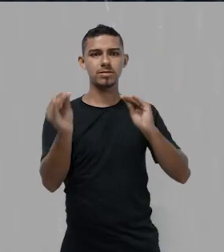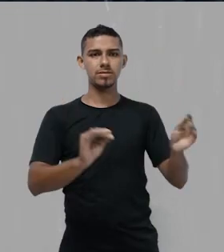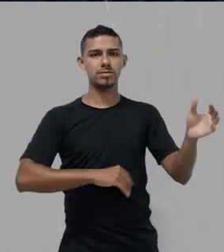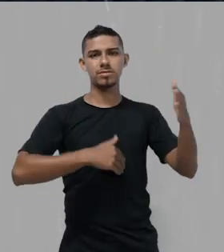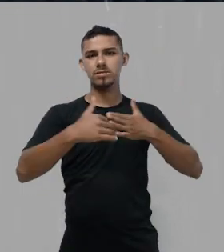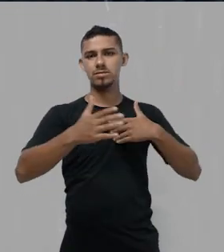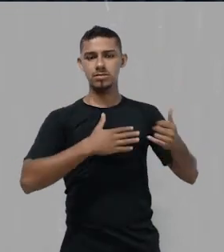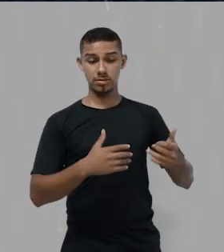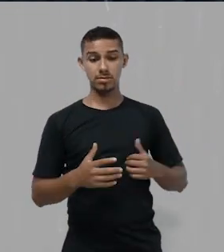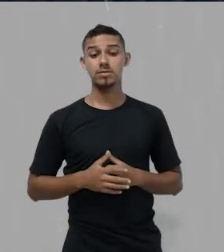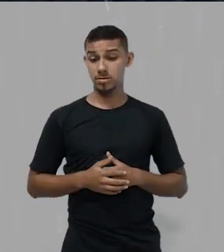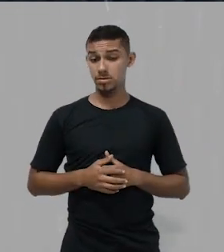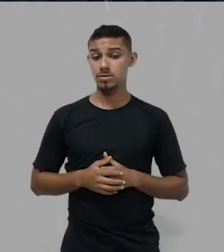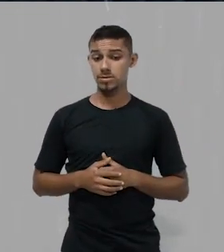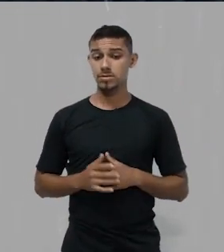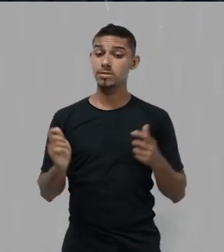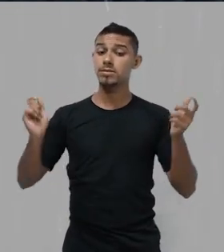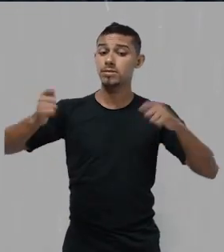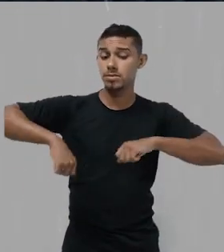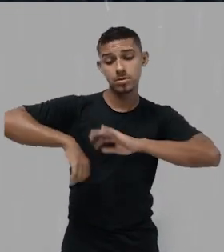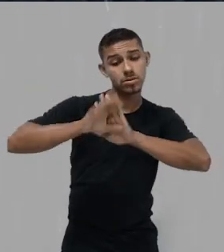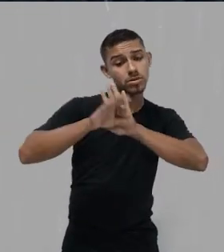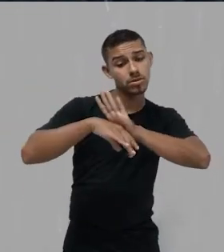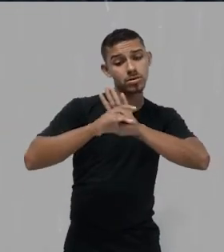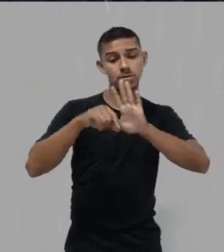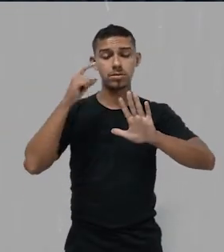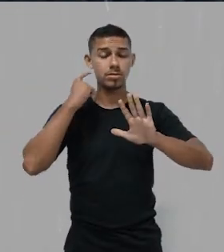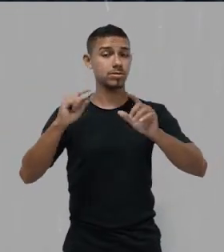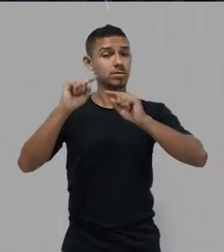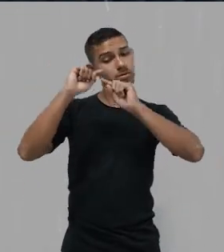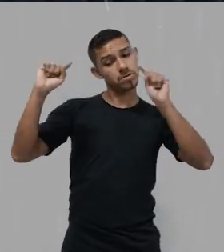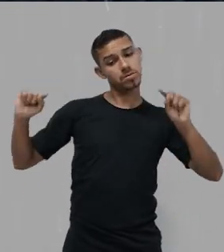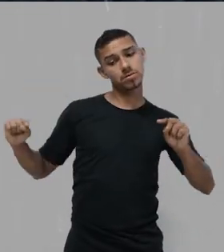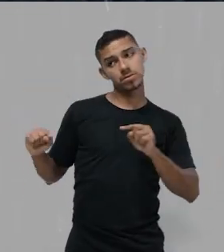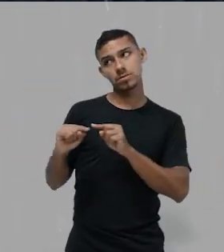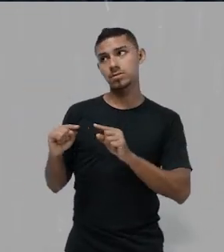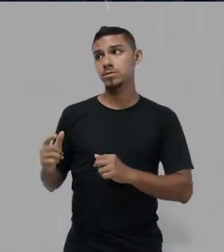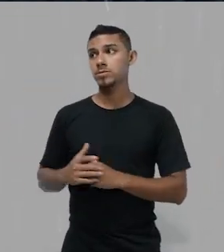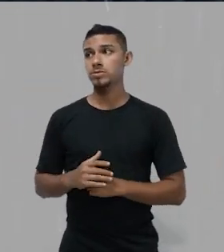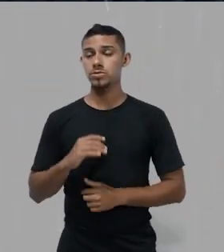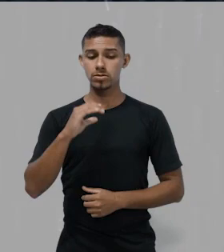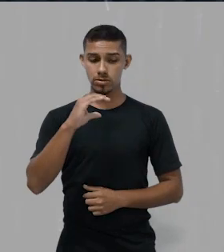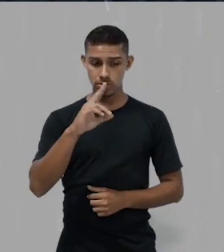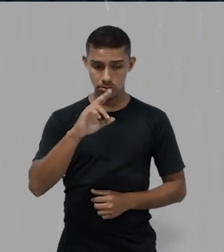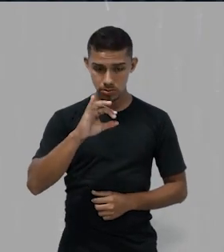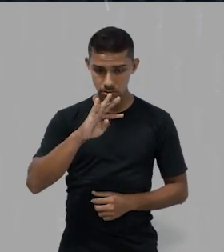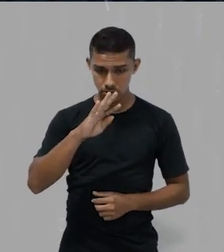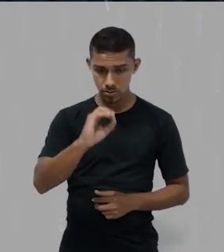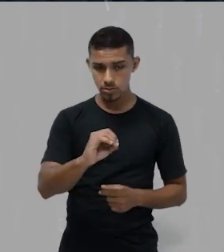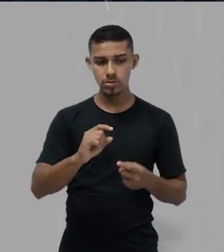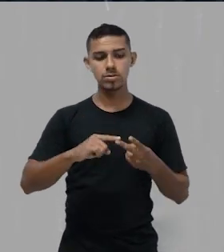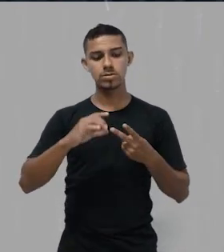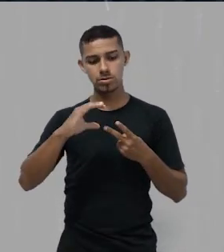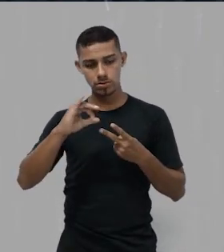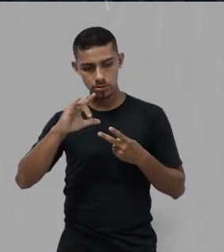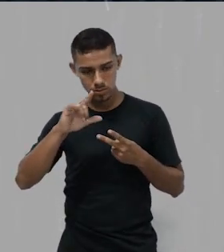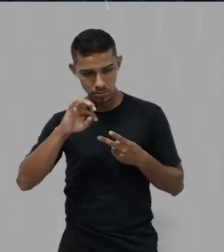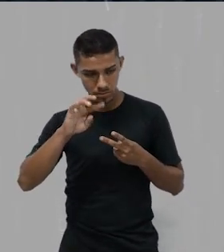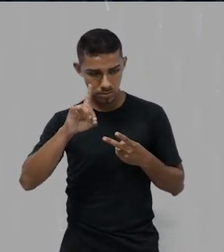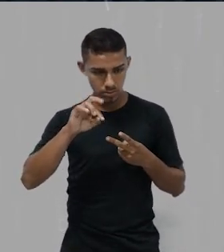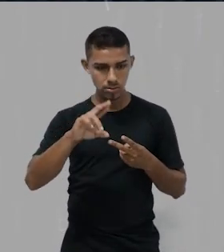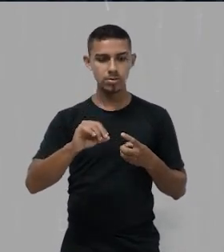bem aleatória. Então tem um conceito, não é só um quadro. Cubos, cilindros, geometrias,